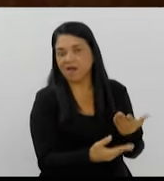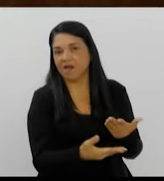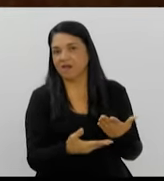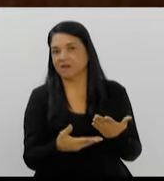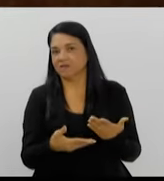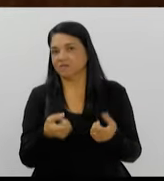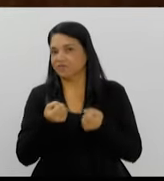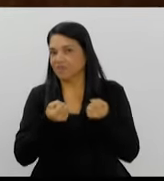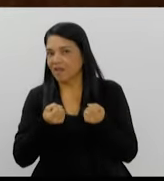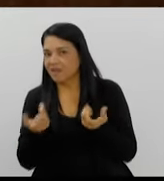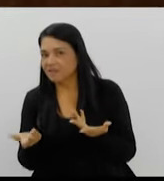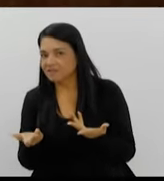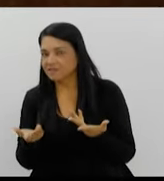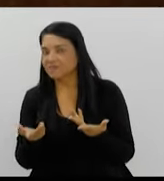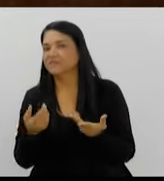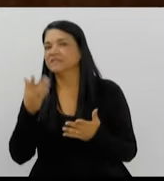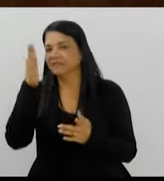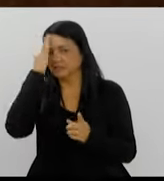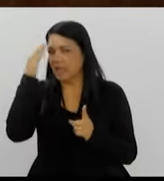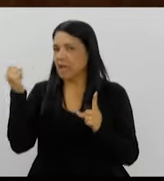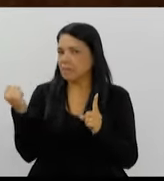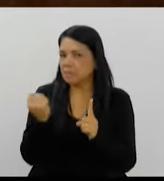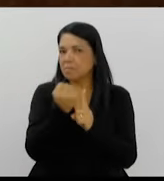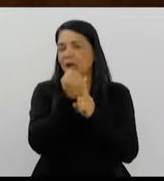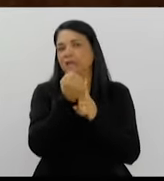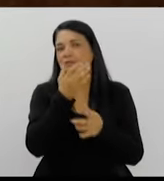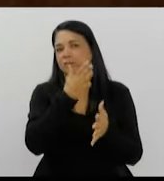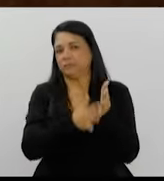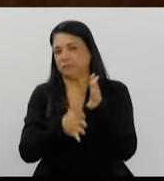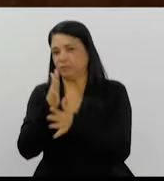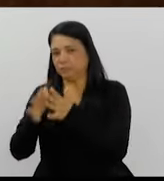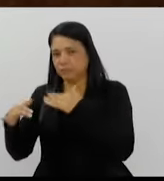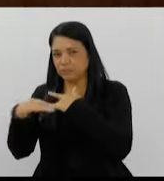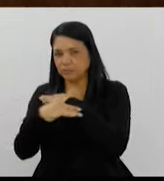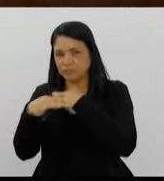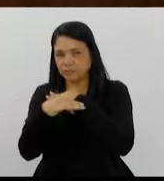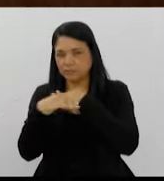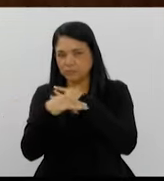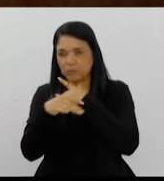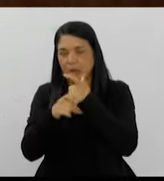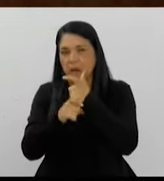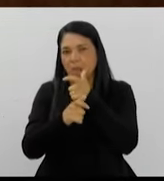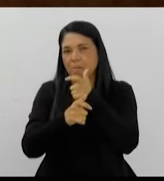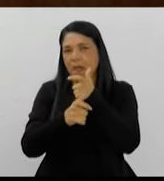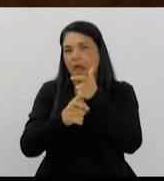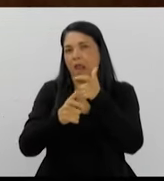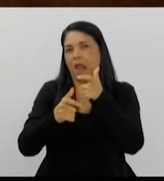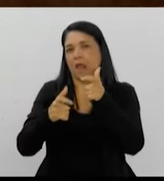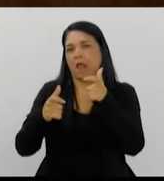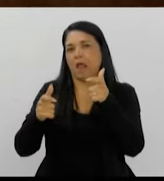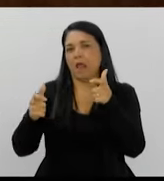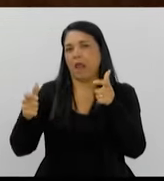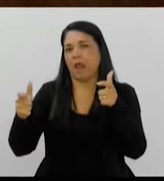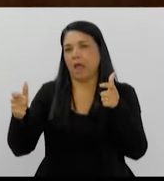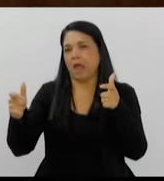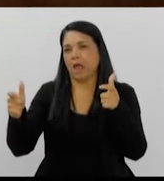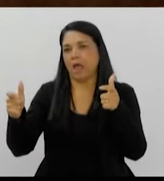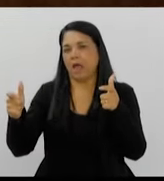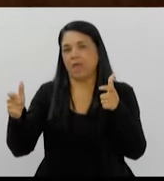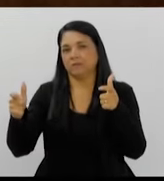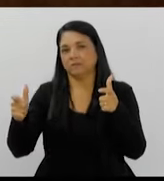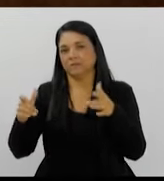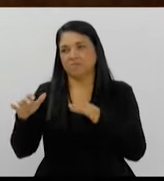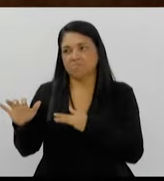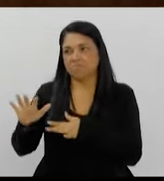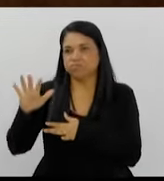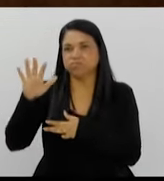sabemos dos impactos desordem Urbana crescimento desordenado favelização